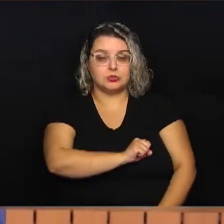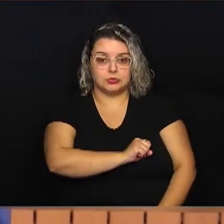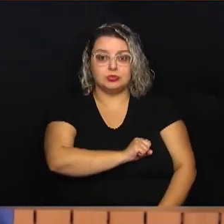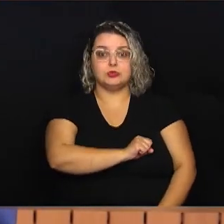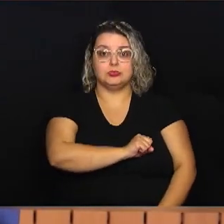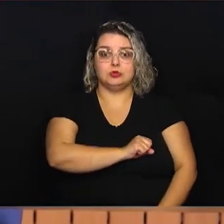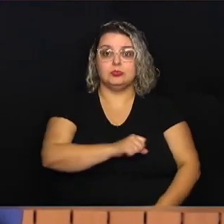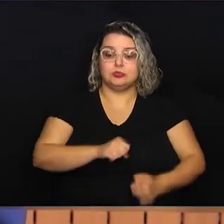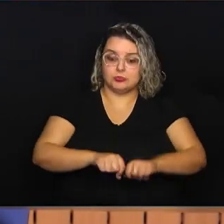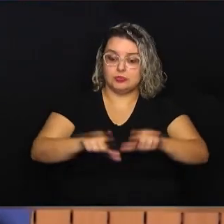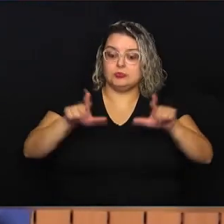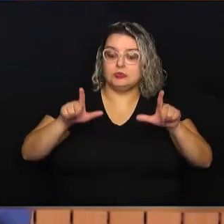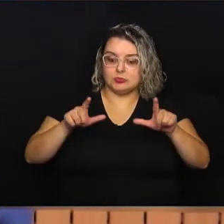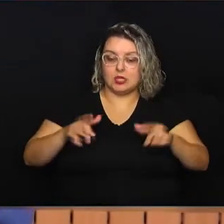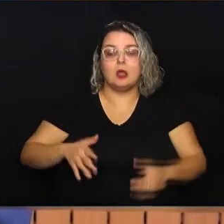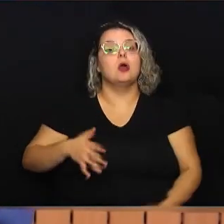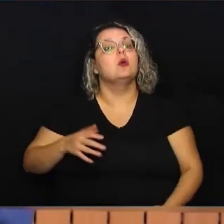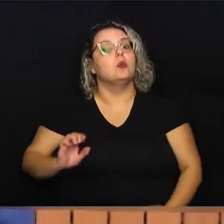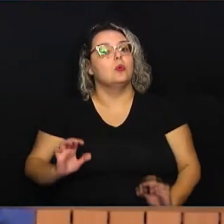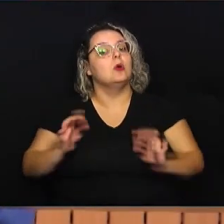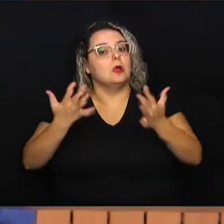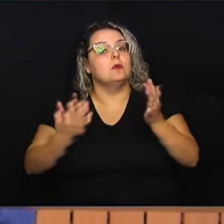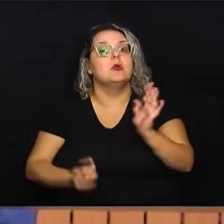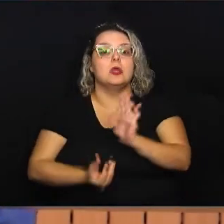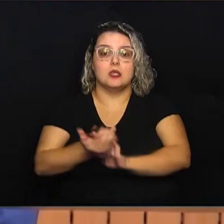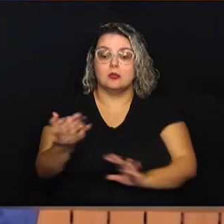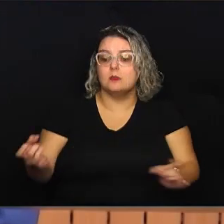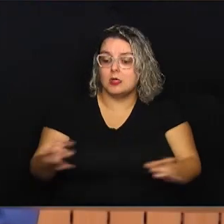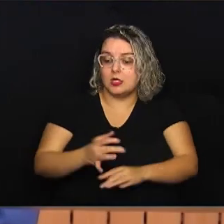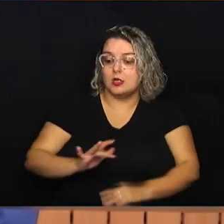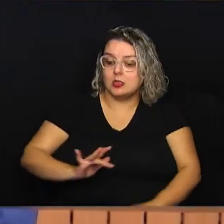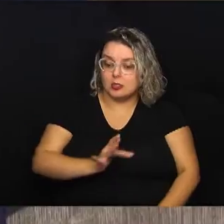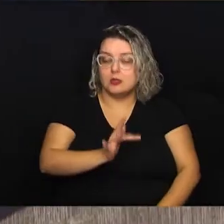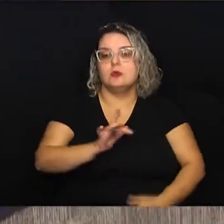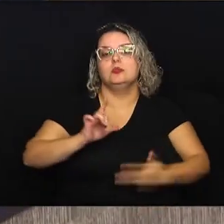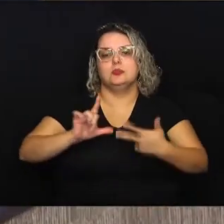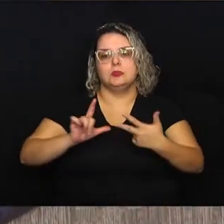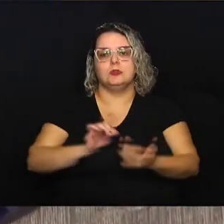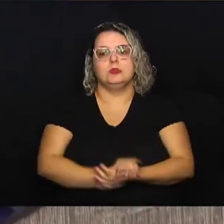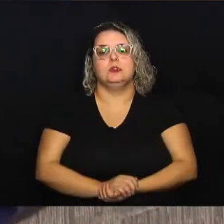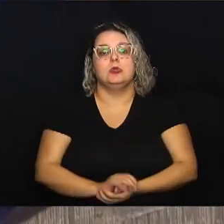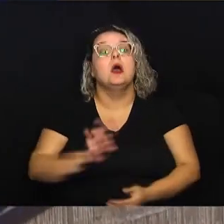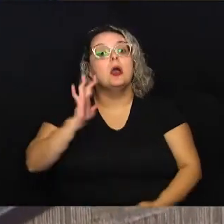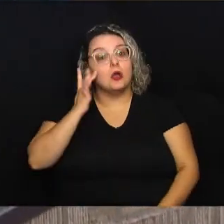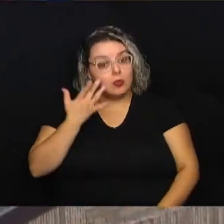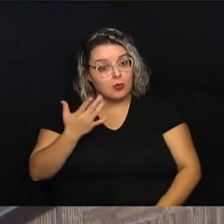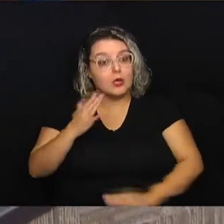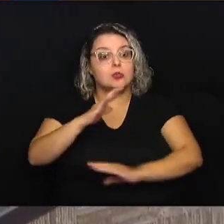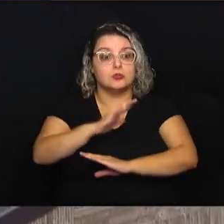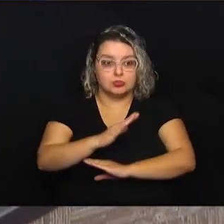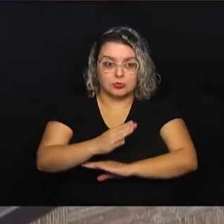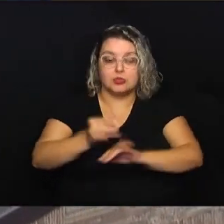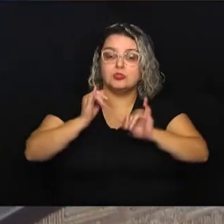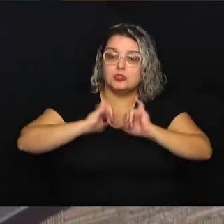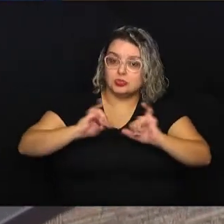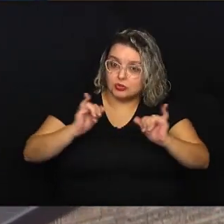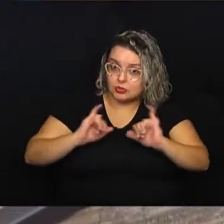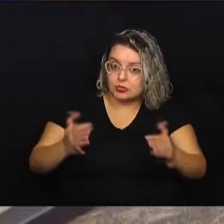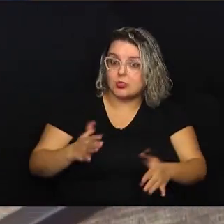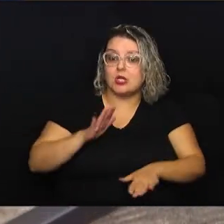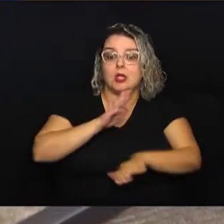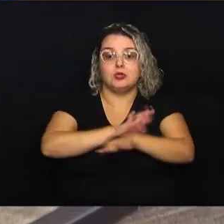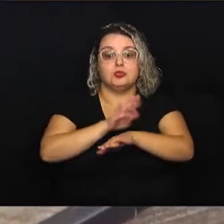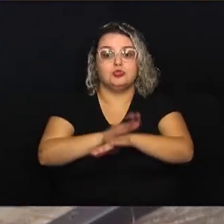o evento e a criação da Frente de Combate à Dengue do Legislativo. Eu acho que a Câmara, além de informar, ajudar a